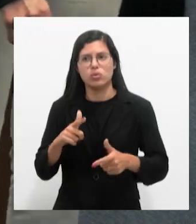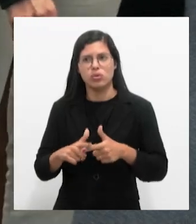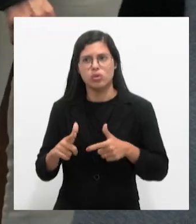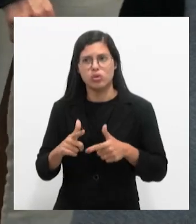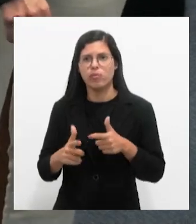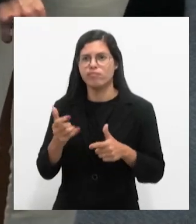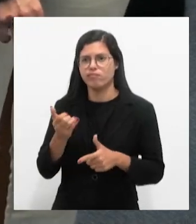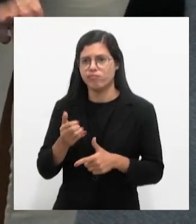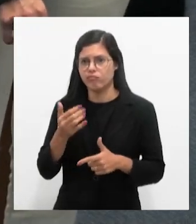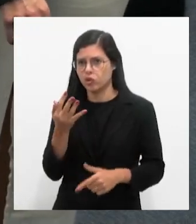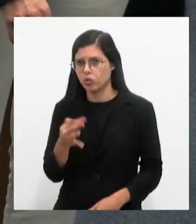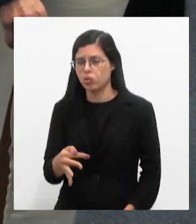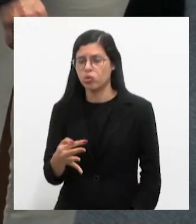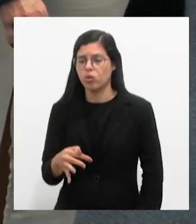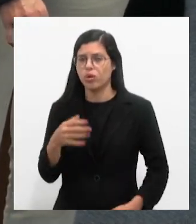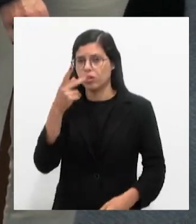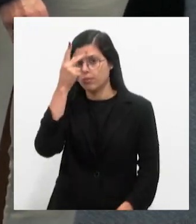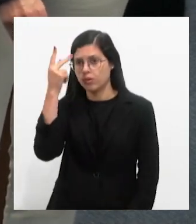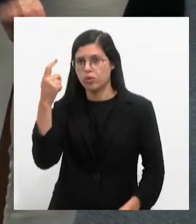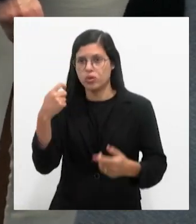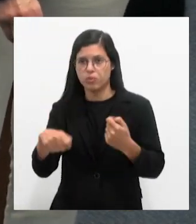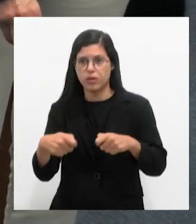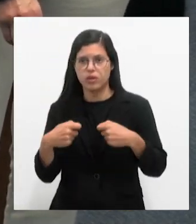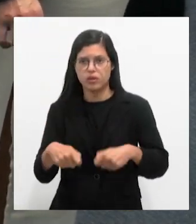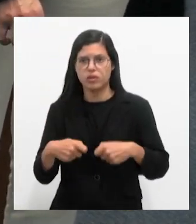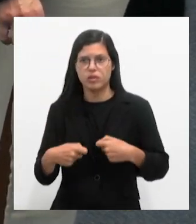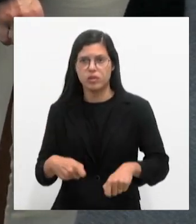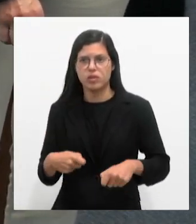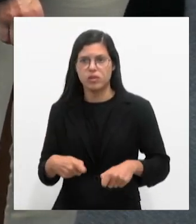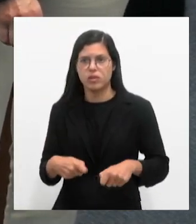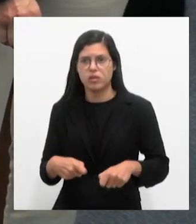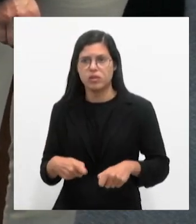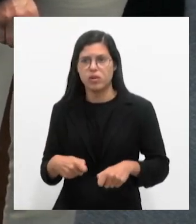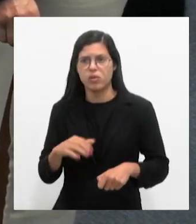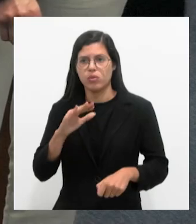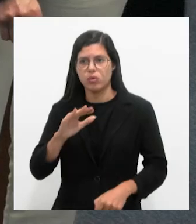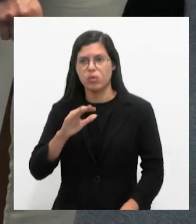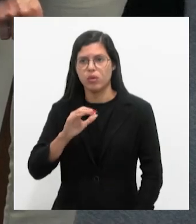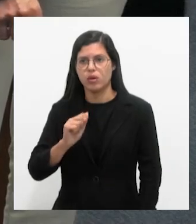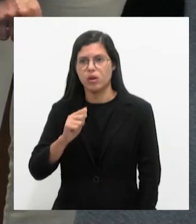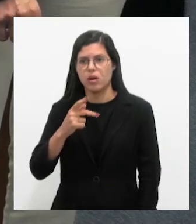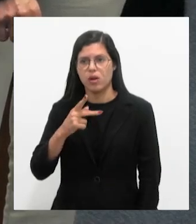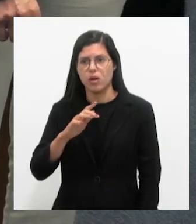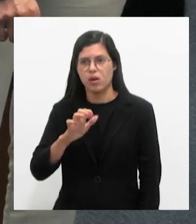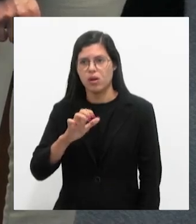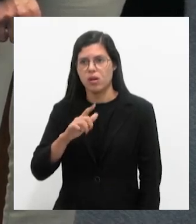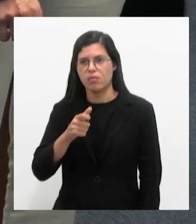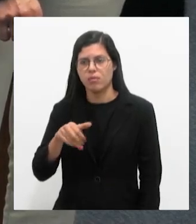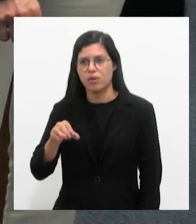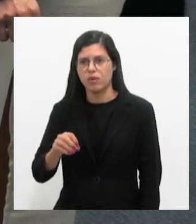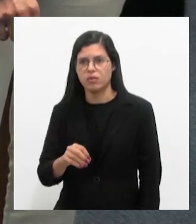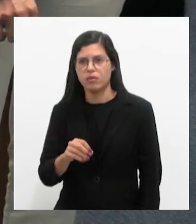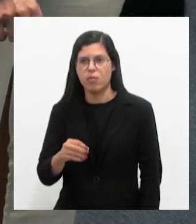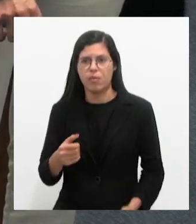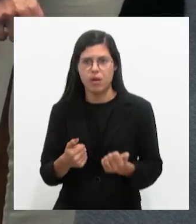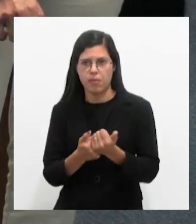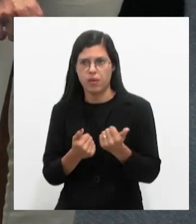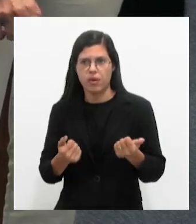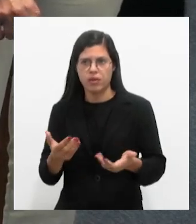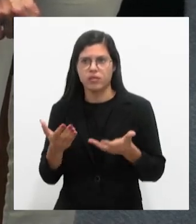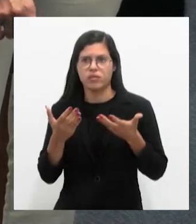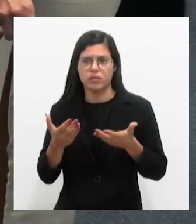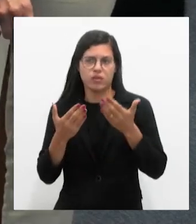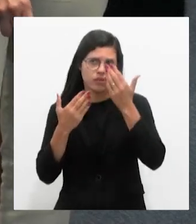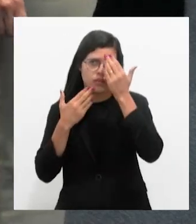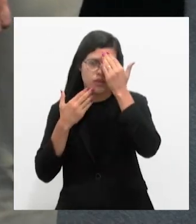dor e que as pessoas precisam ali da figura do capelão para os auxiliar. Então, eu quero